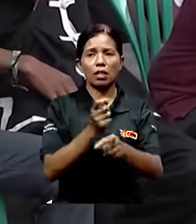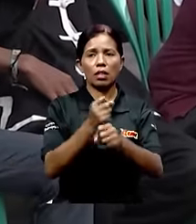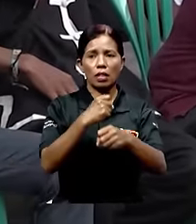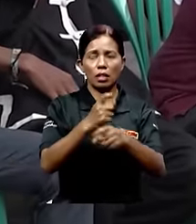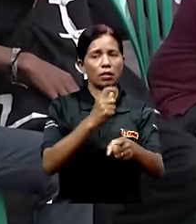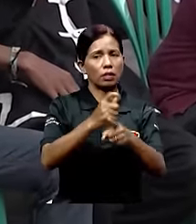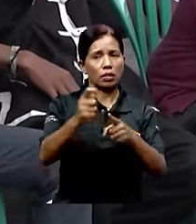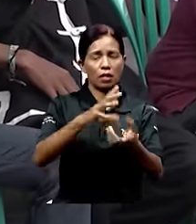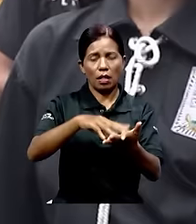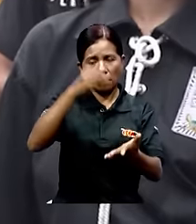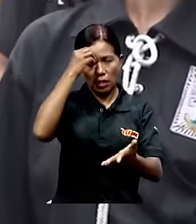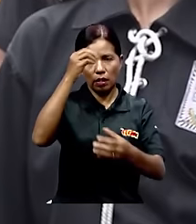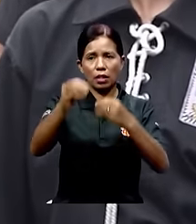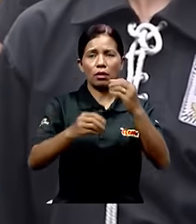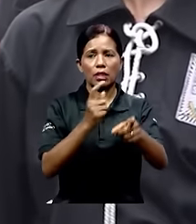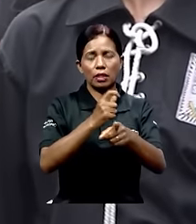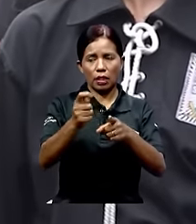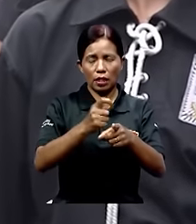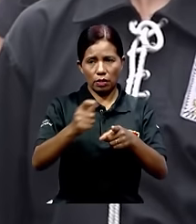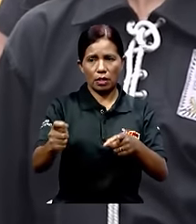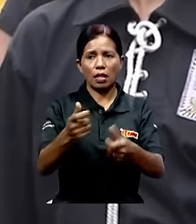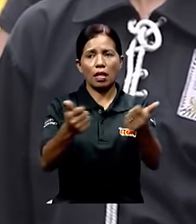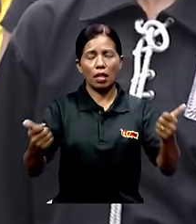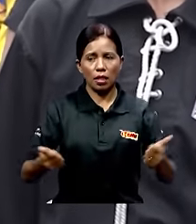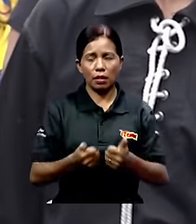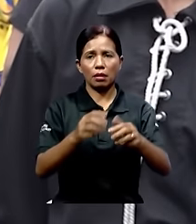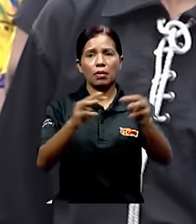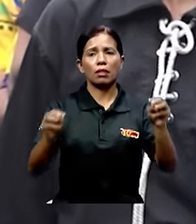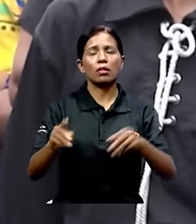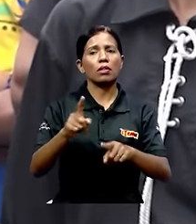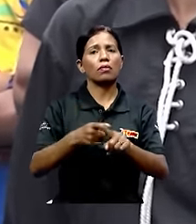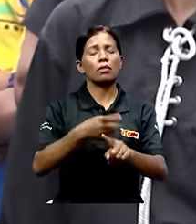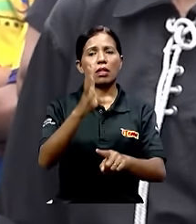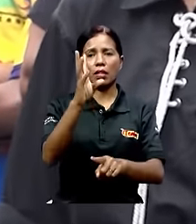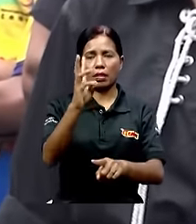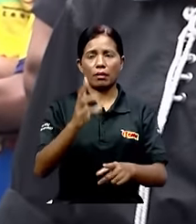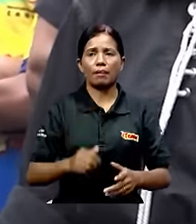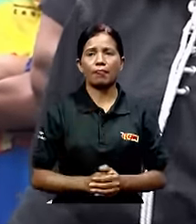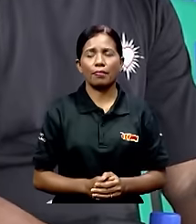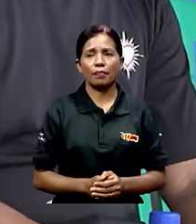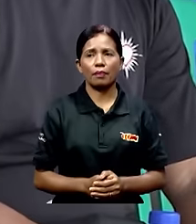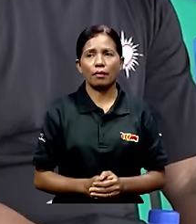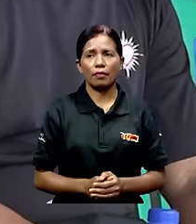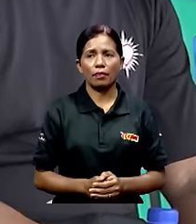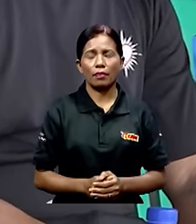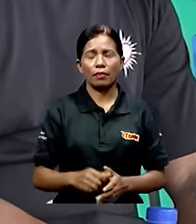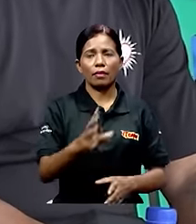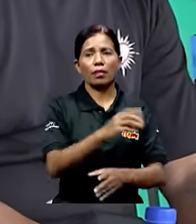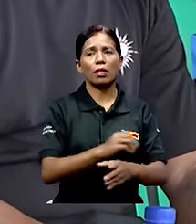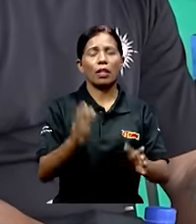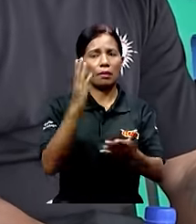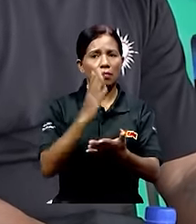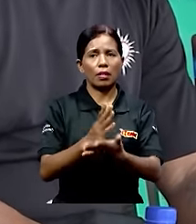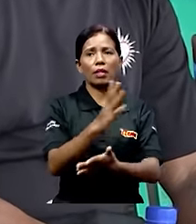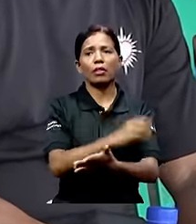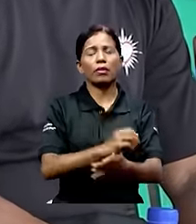ensino aprendizagem no prática arte marciais ba período Fulangnen. Além de ne encerramento imediato